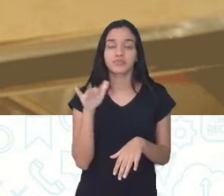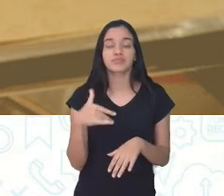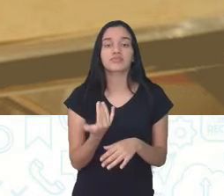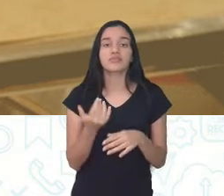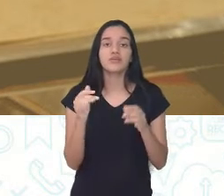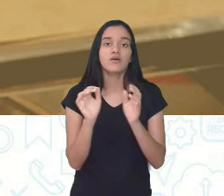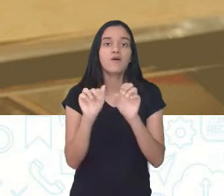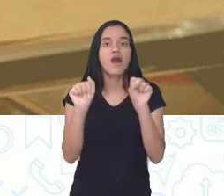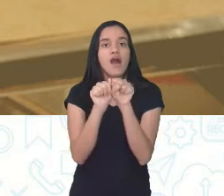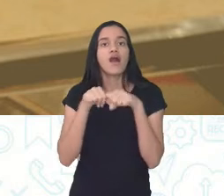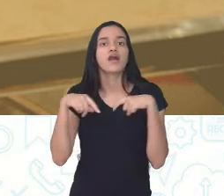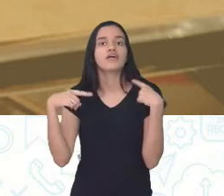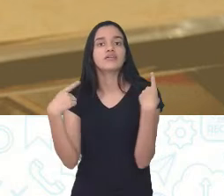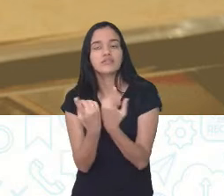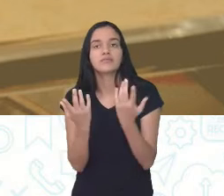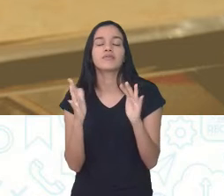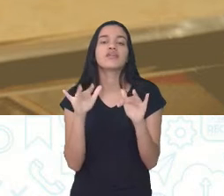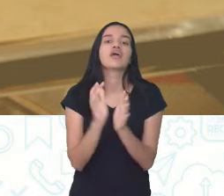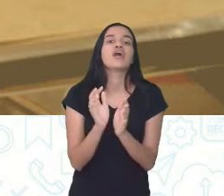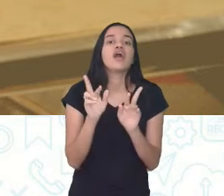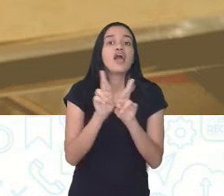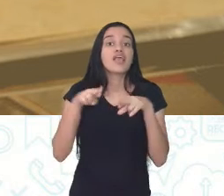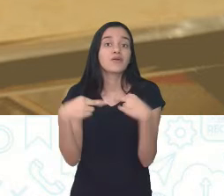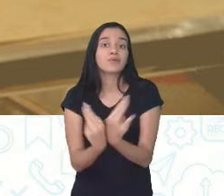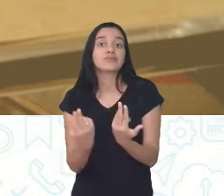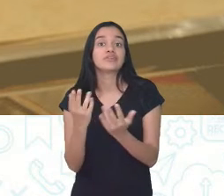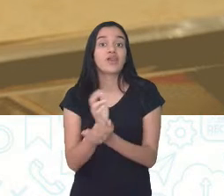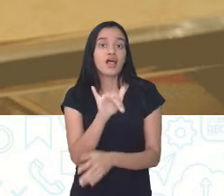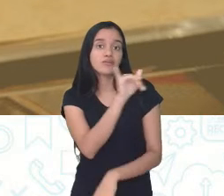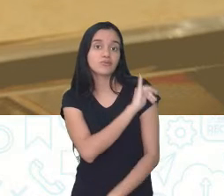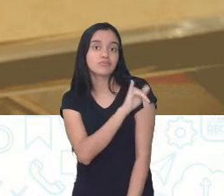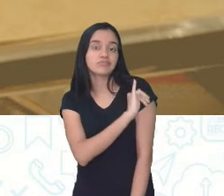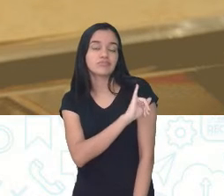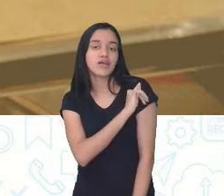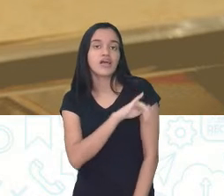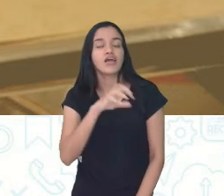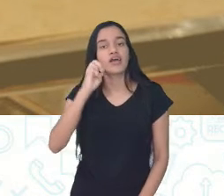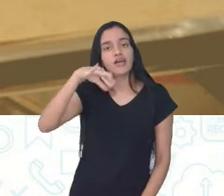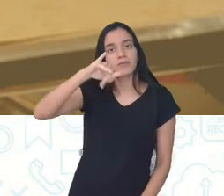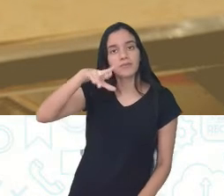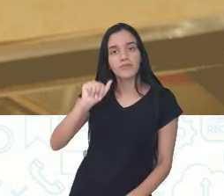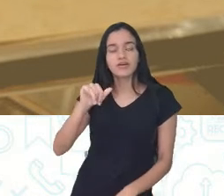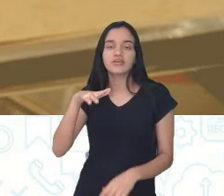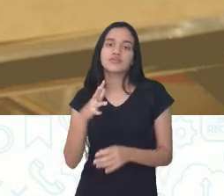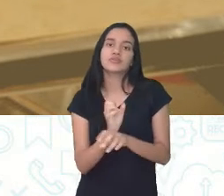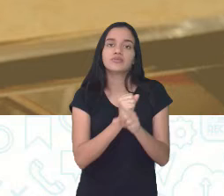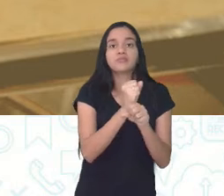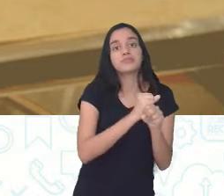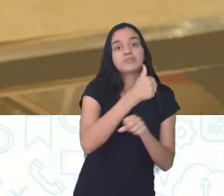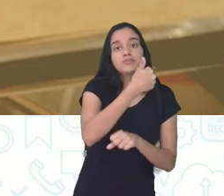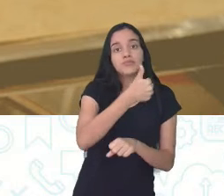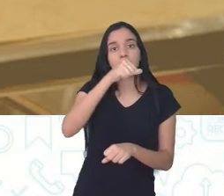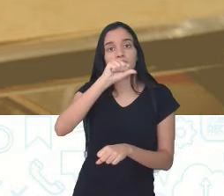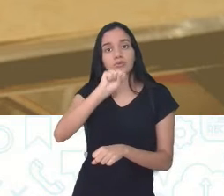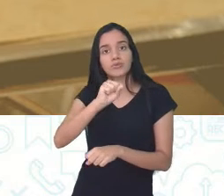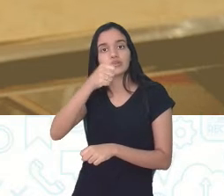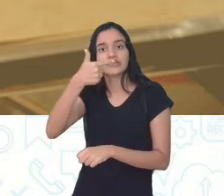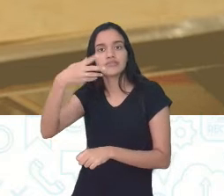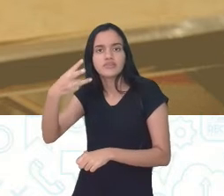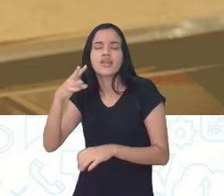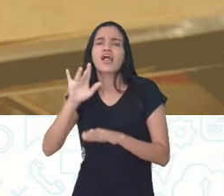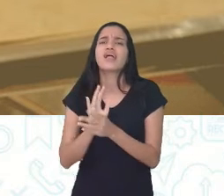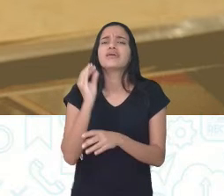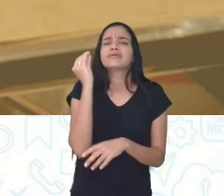Assembleia Constituinte se reuniu no Rio de Janeiro, em maio de 1823, e os constituintes